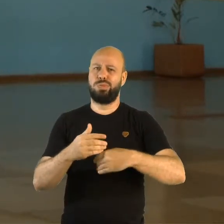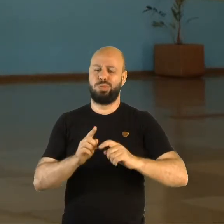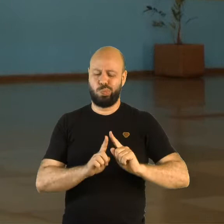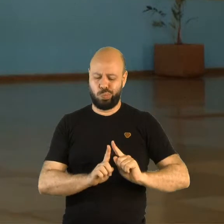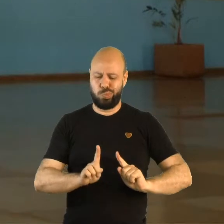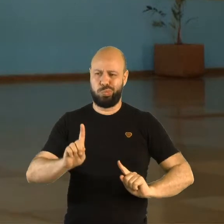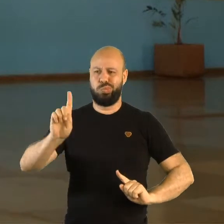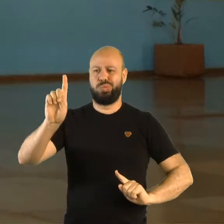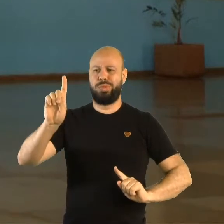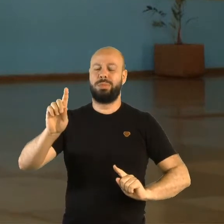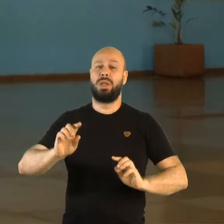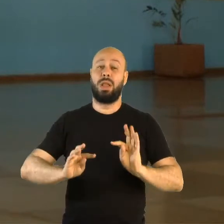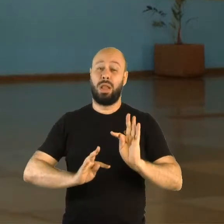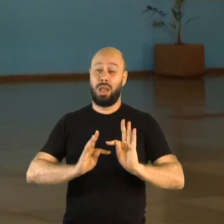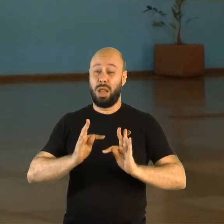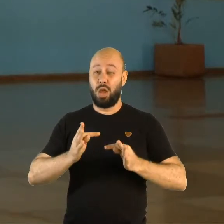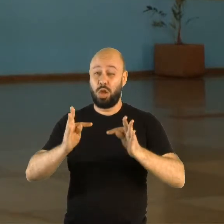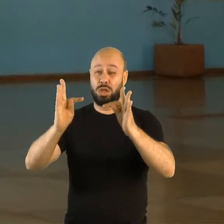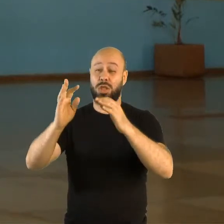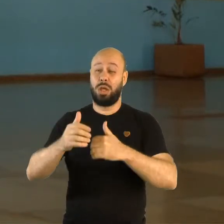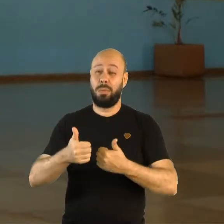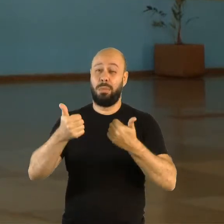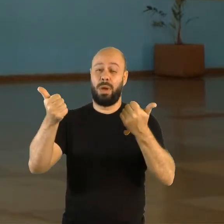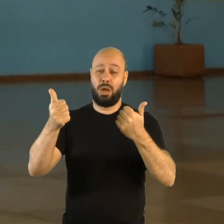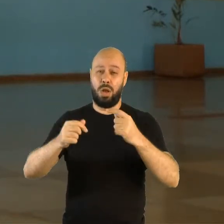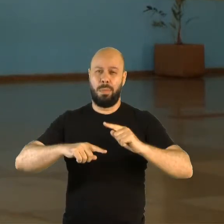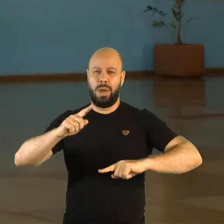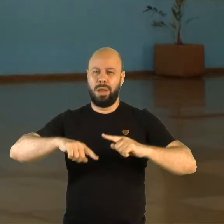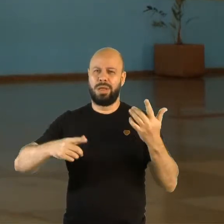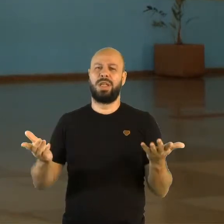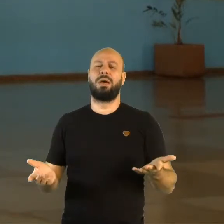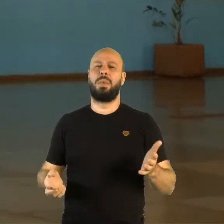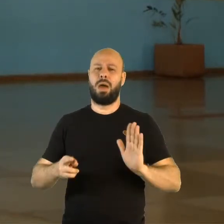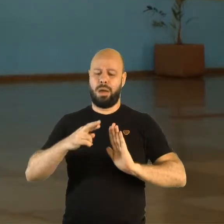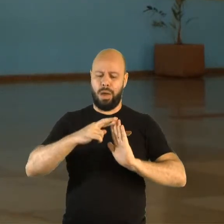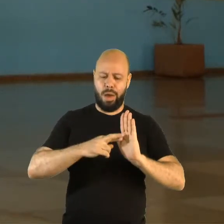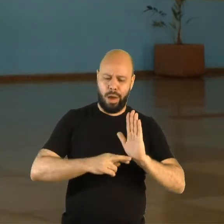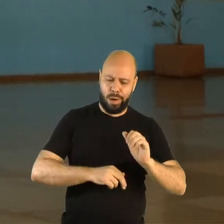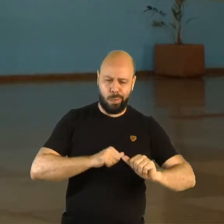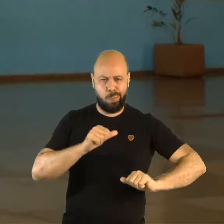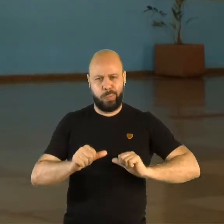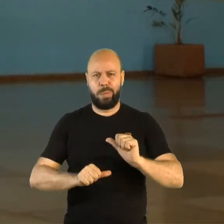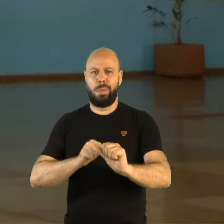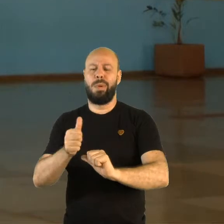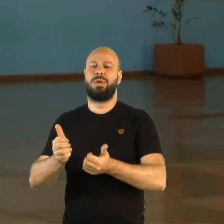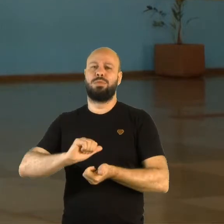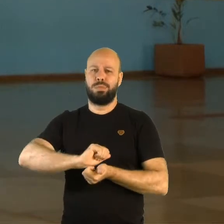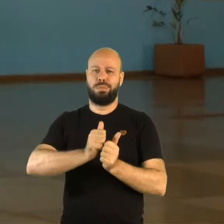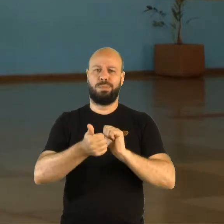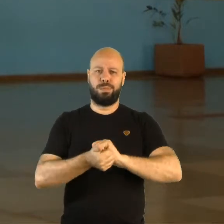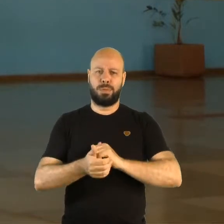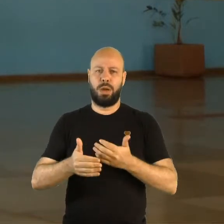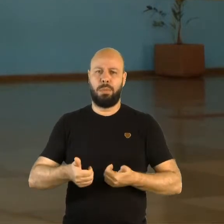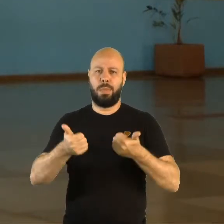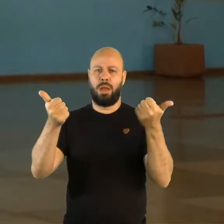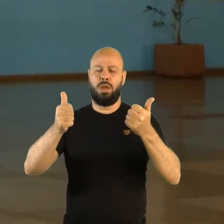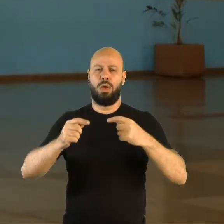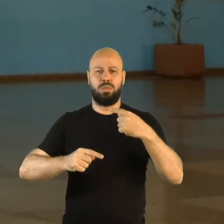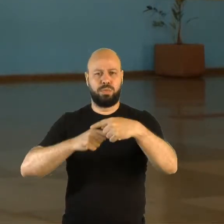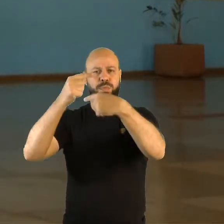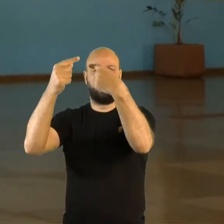a tecnologia evoluir os materiais evoluíram a mudança das regras também fez com que o basquete evoluísse